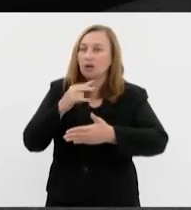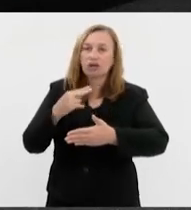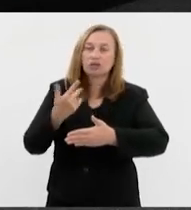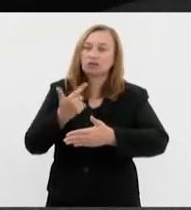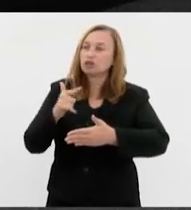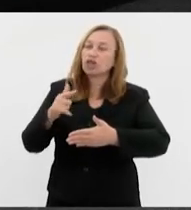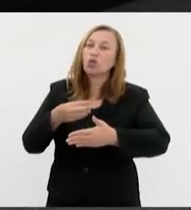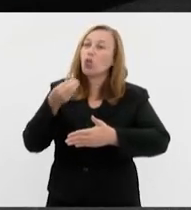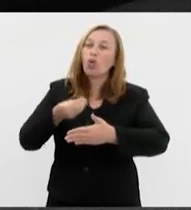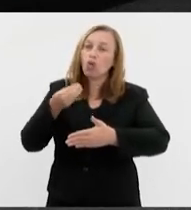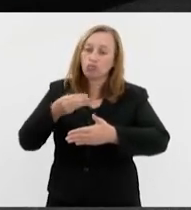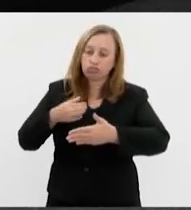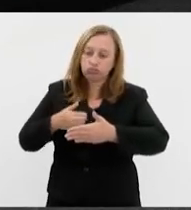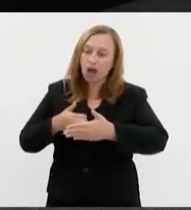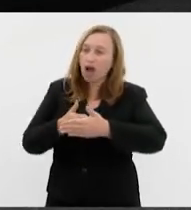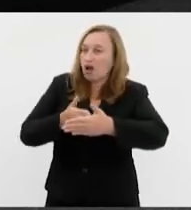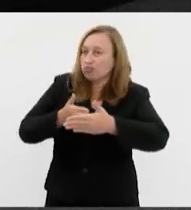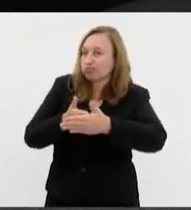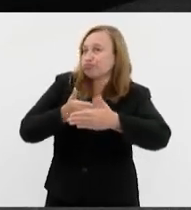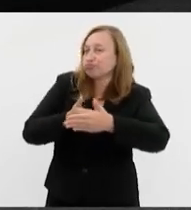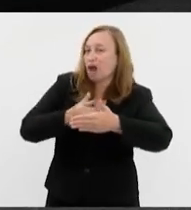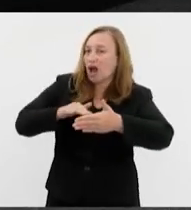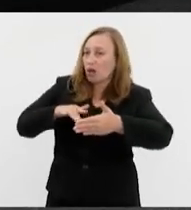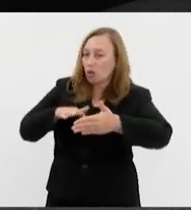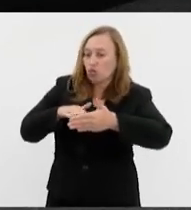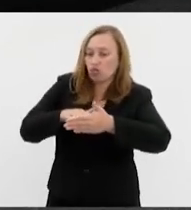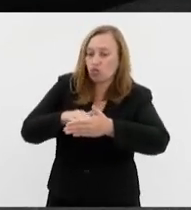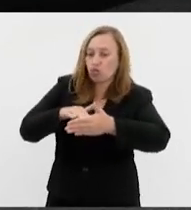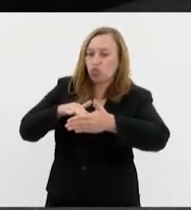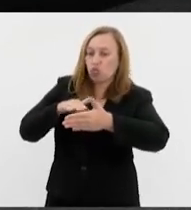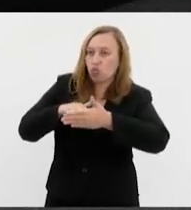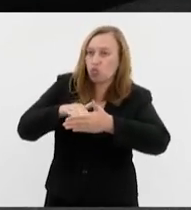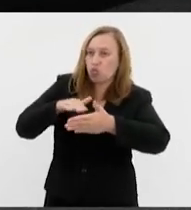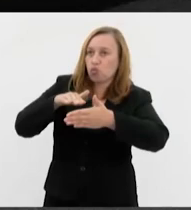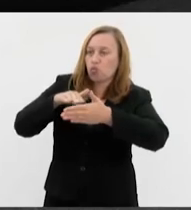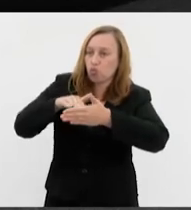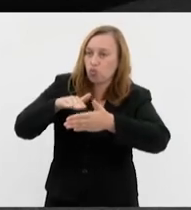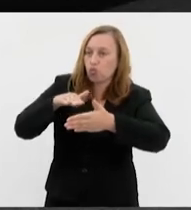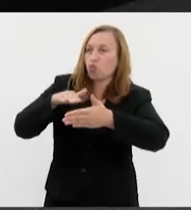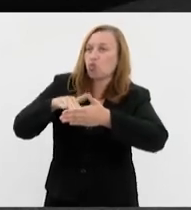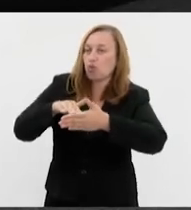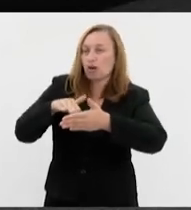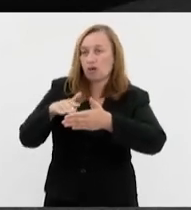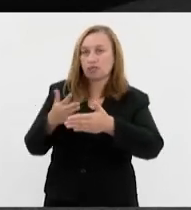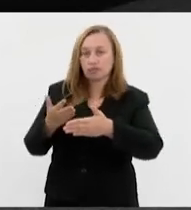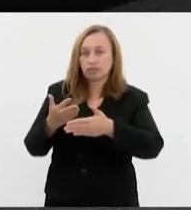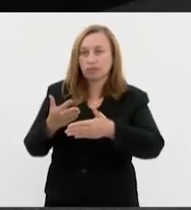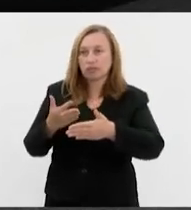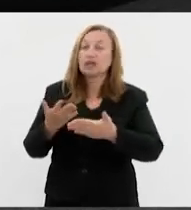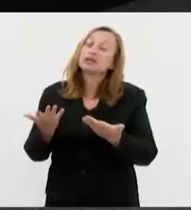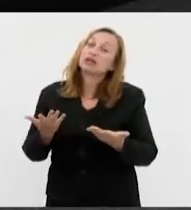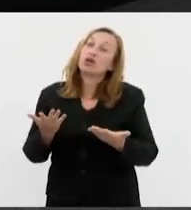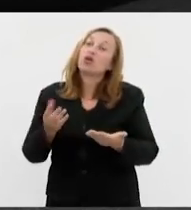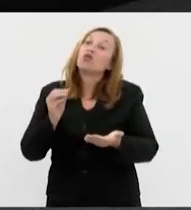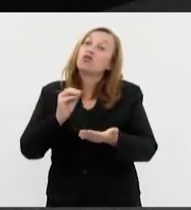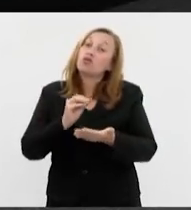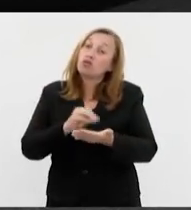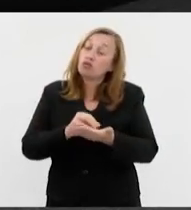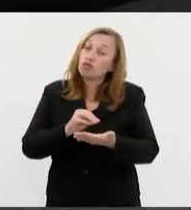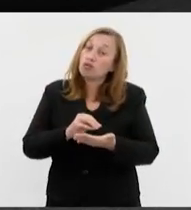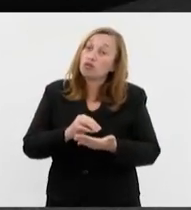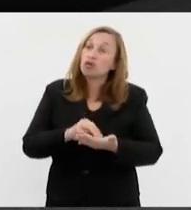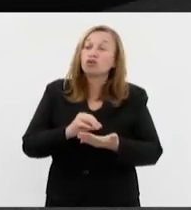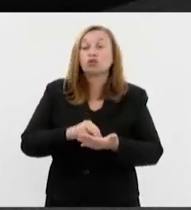ela retorna. E aí, essa é uma situação de fiscalização do poder público, que falhou, que